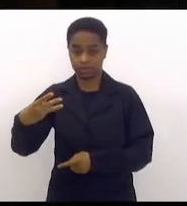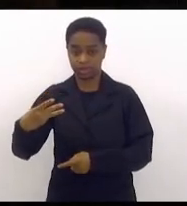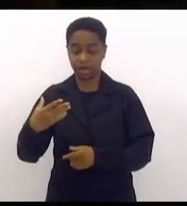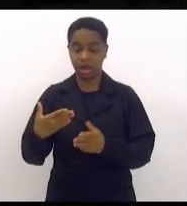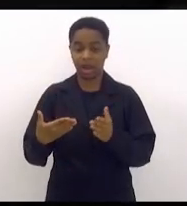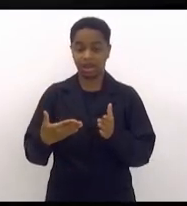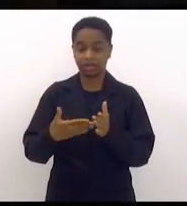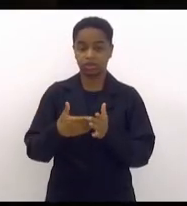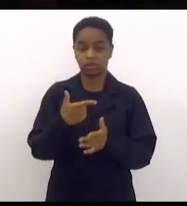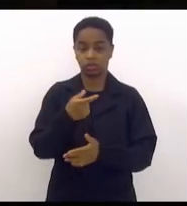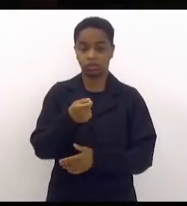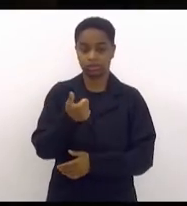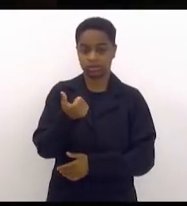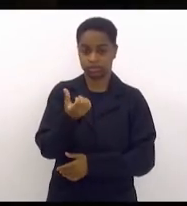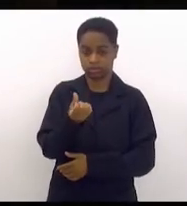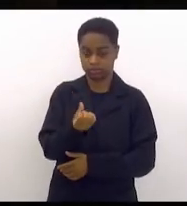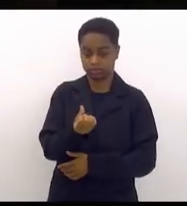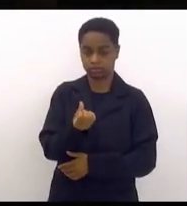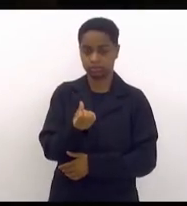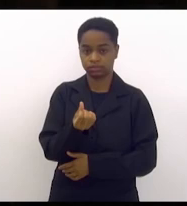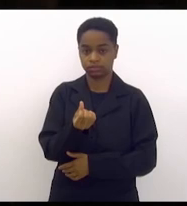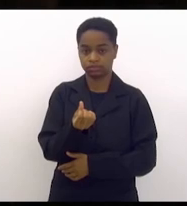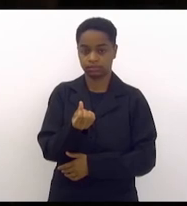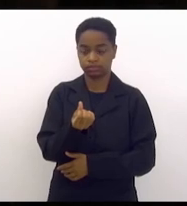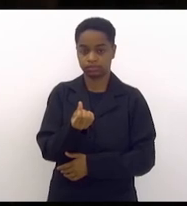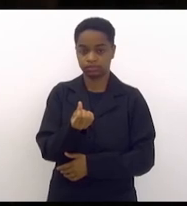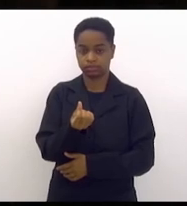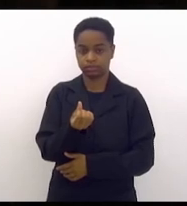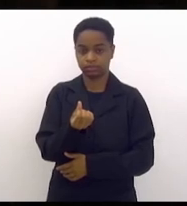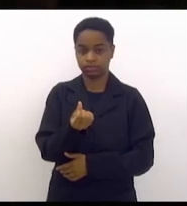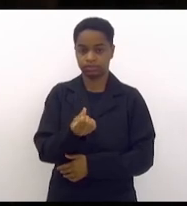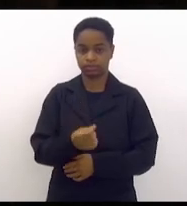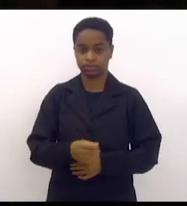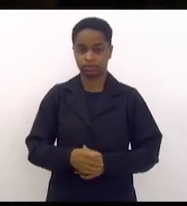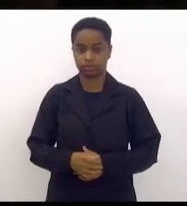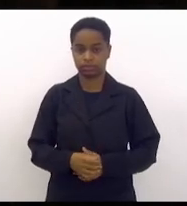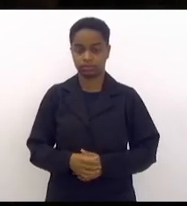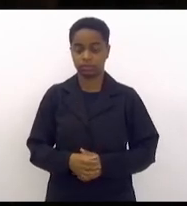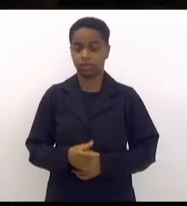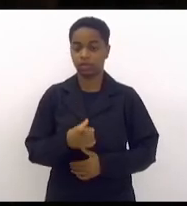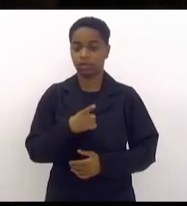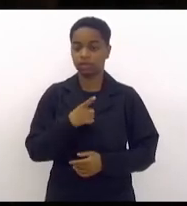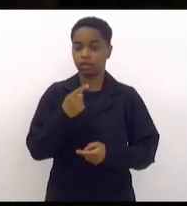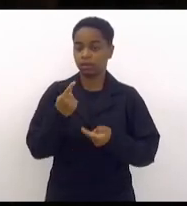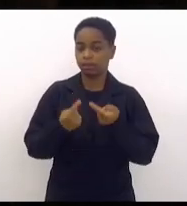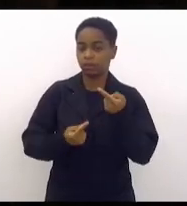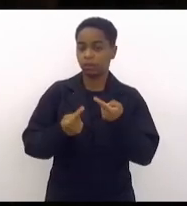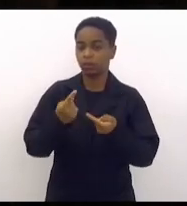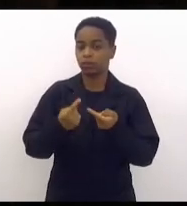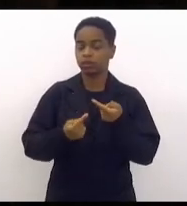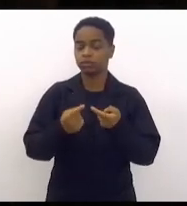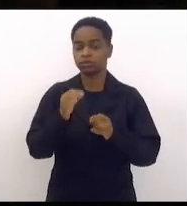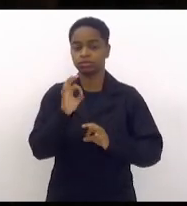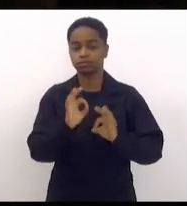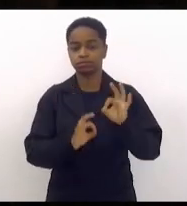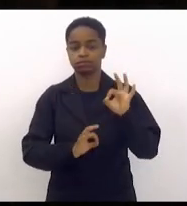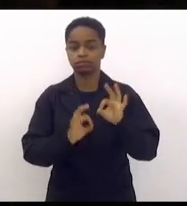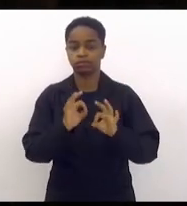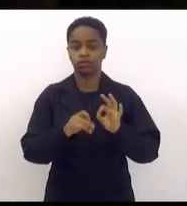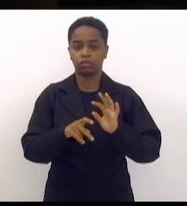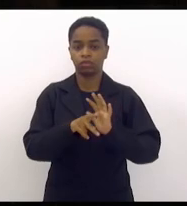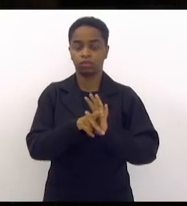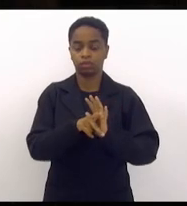de 2016 nós tivemos uma política planejada pelo governo